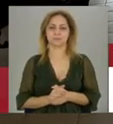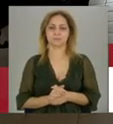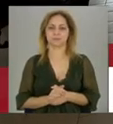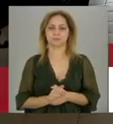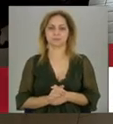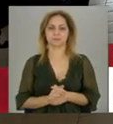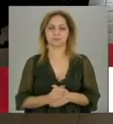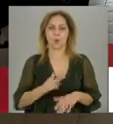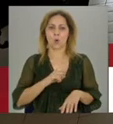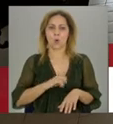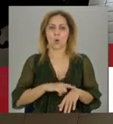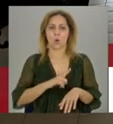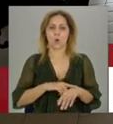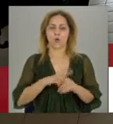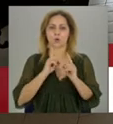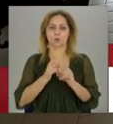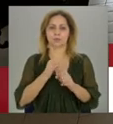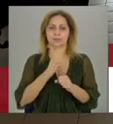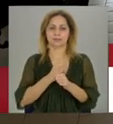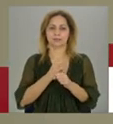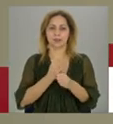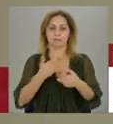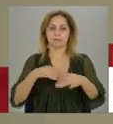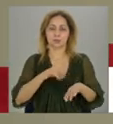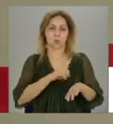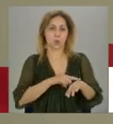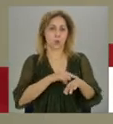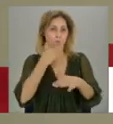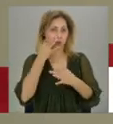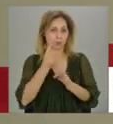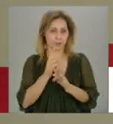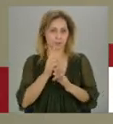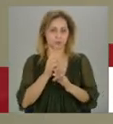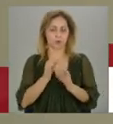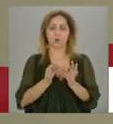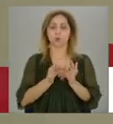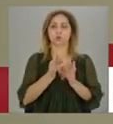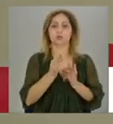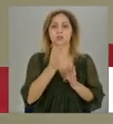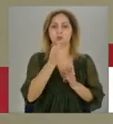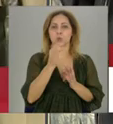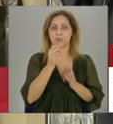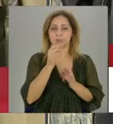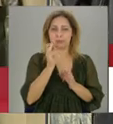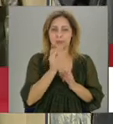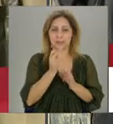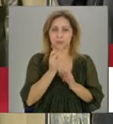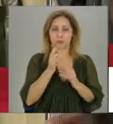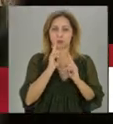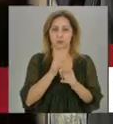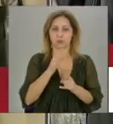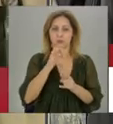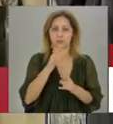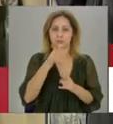É hora de entrar ao serviço, mas não é a hora habitual. Durante mais de 40 anos, começaram às 8h30 da manhã